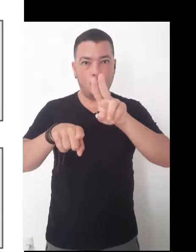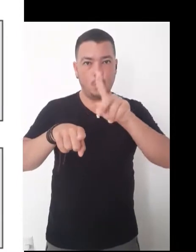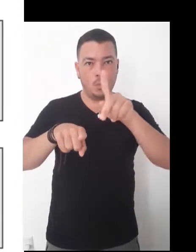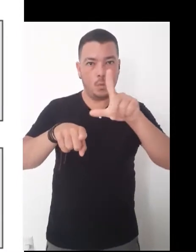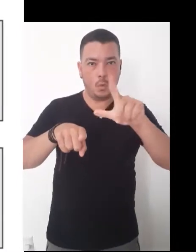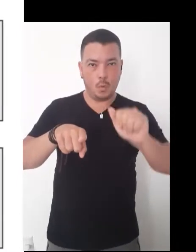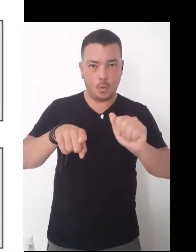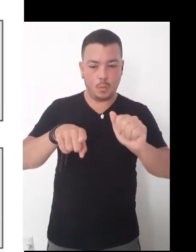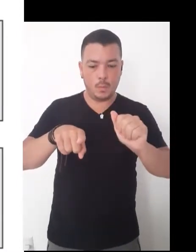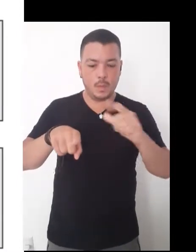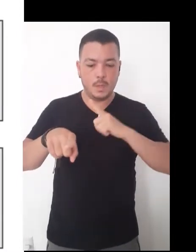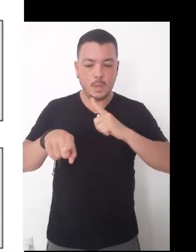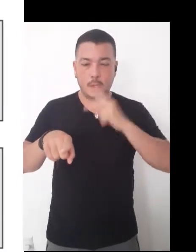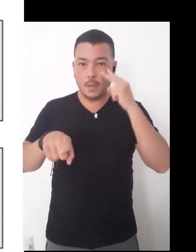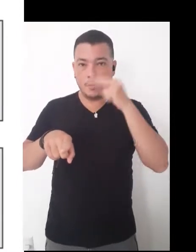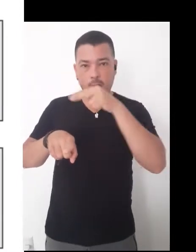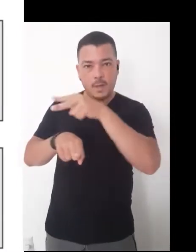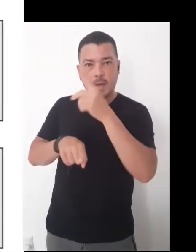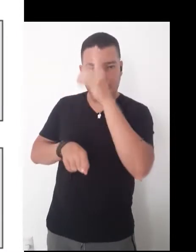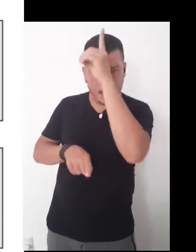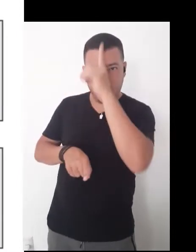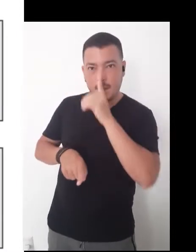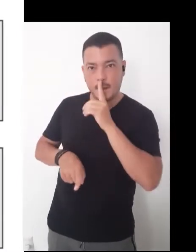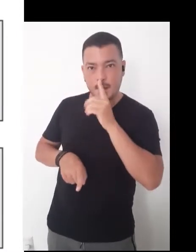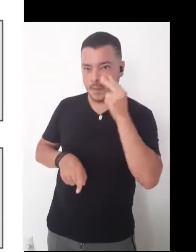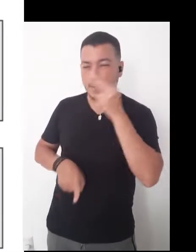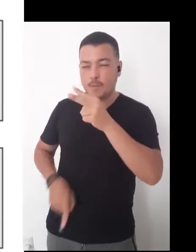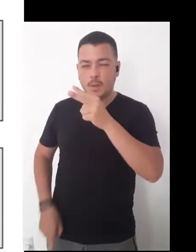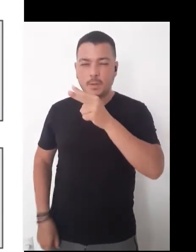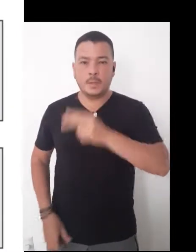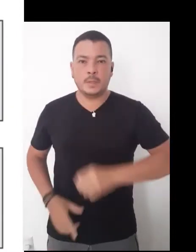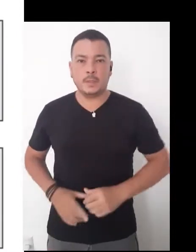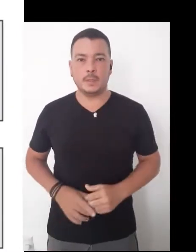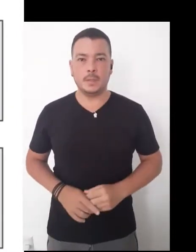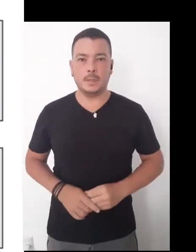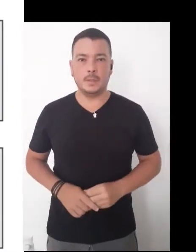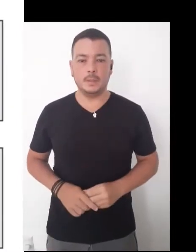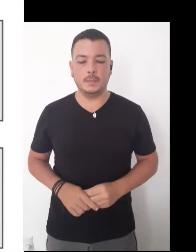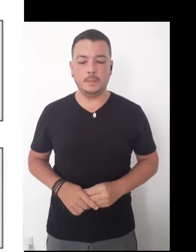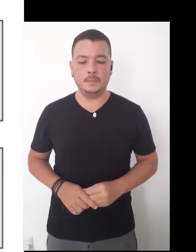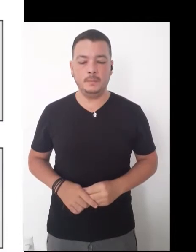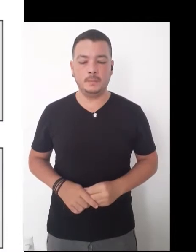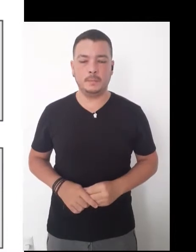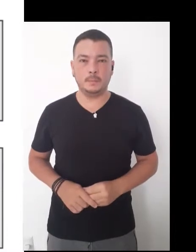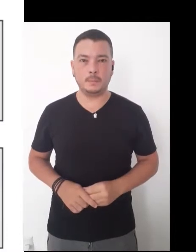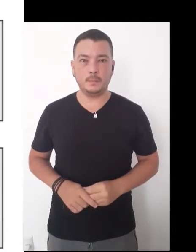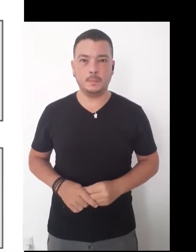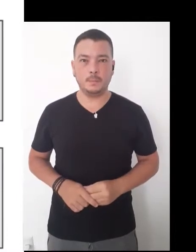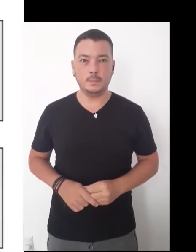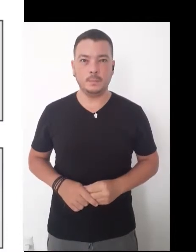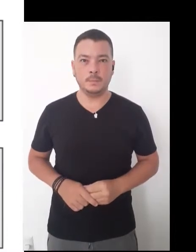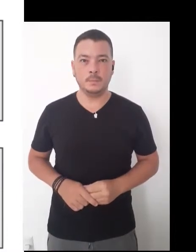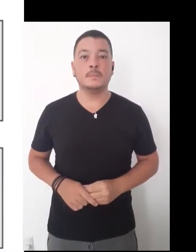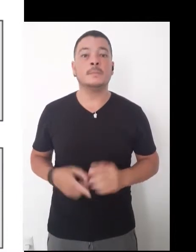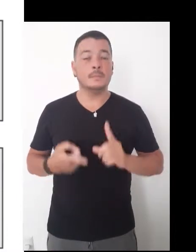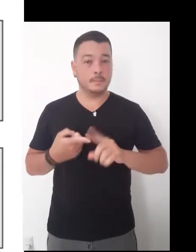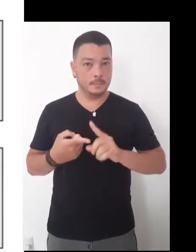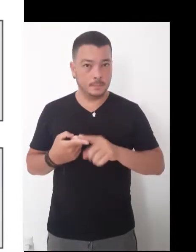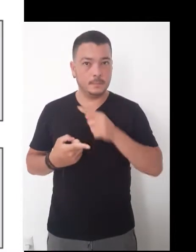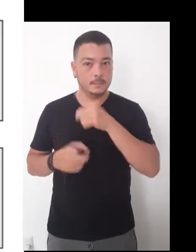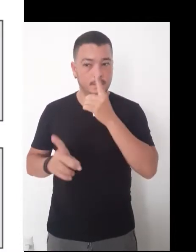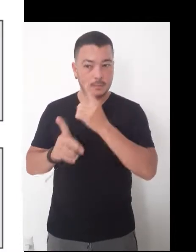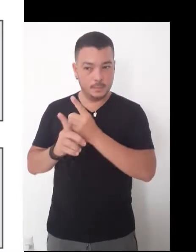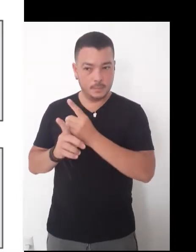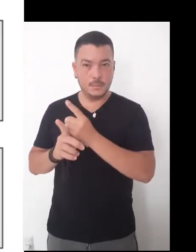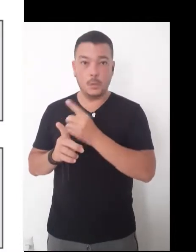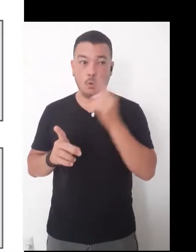contatos amarelinhos aqui, ó. Deixa eu passar o mouse aqui. Esses contatos amarelinhos que a gente encontra no módulo de memória, a gente encontra ele dos